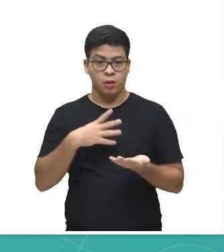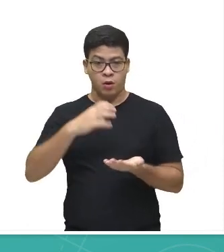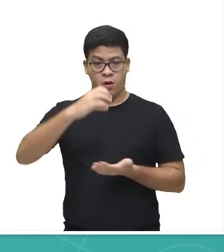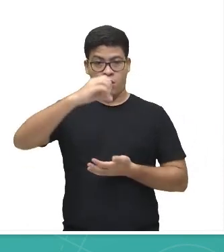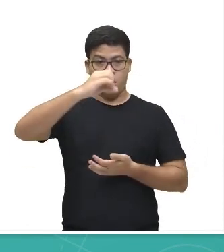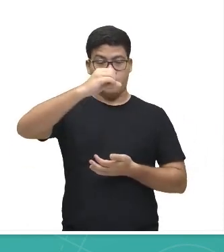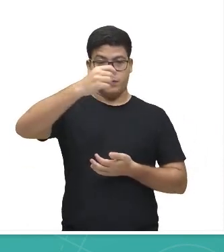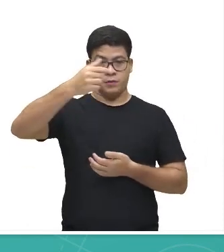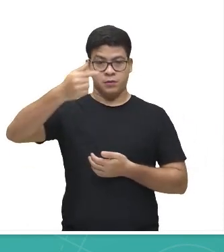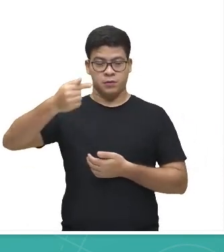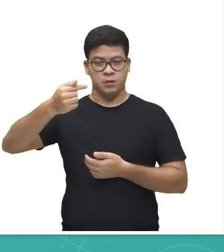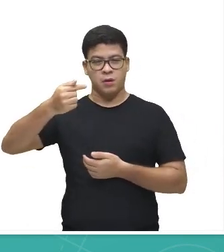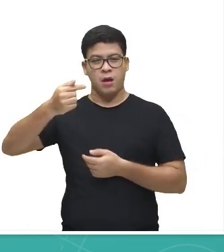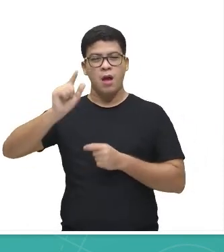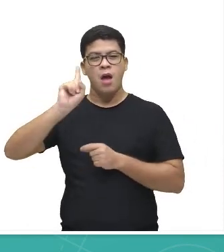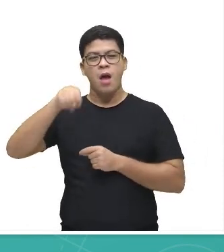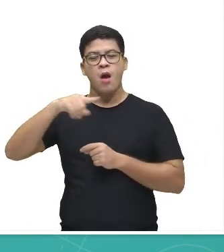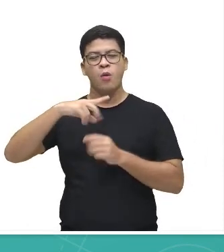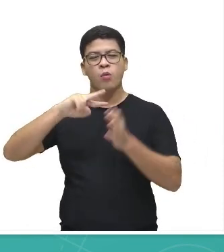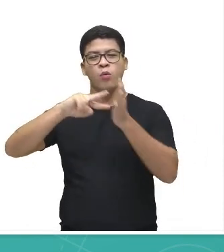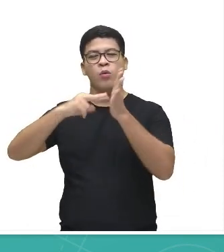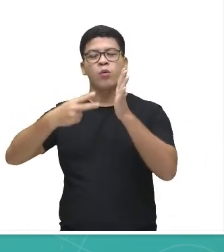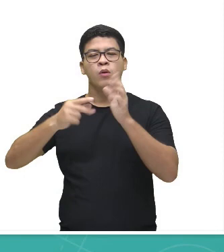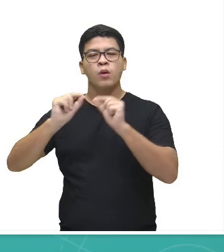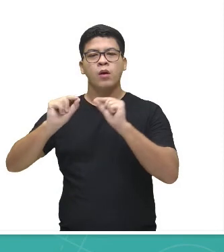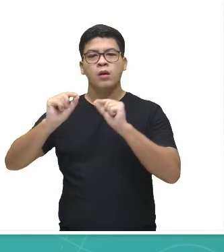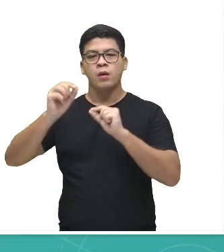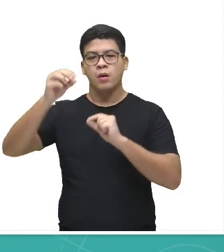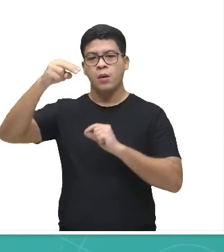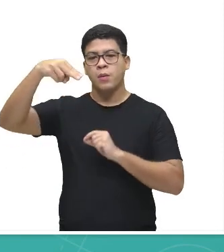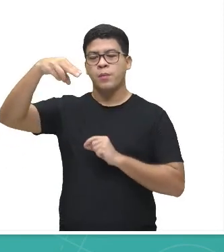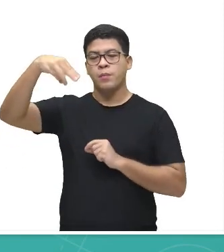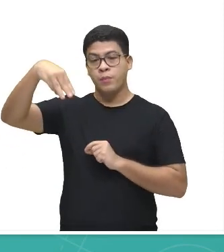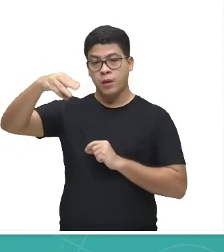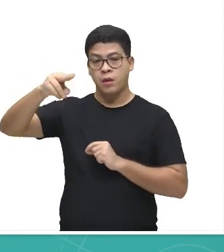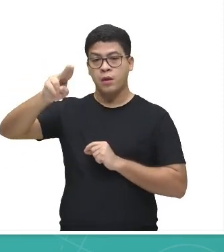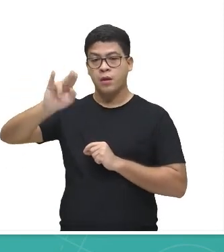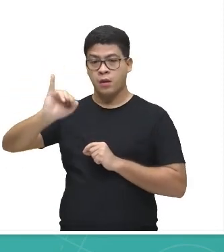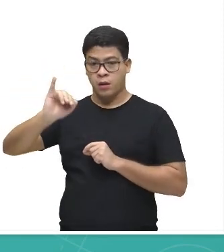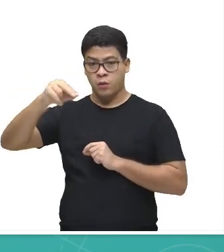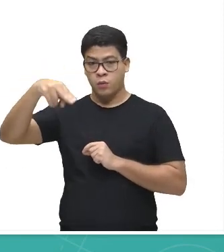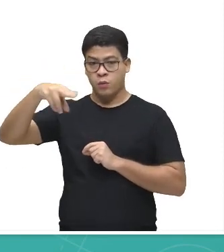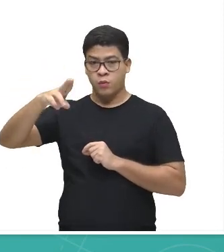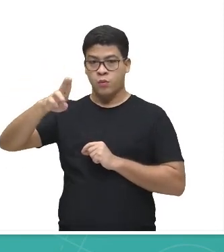97, lembra do 97, aquele nomezinho estranho? Minuendo.